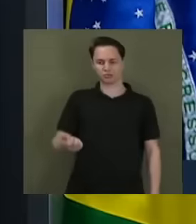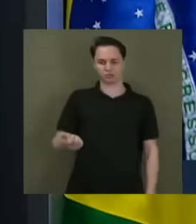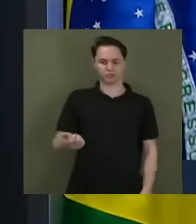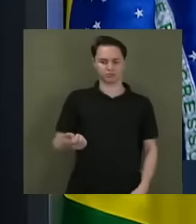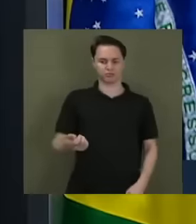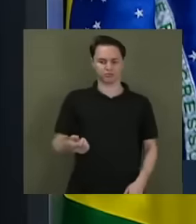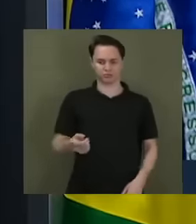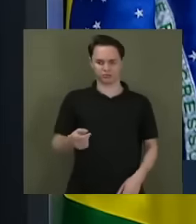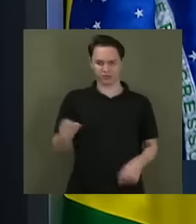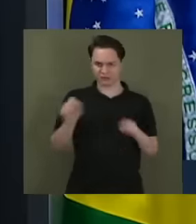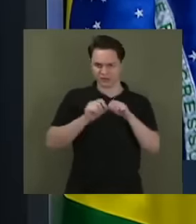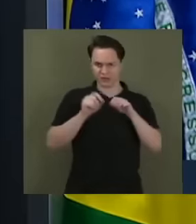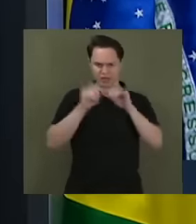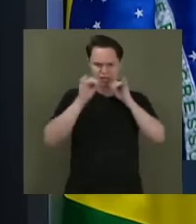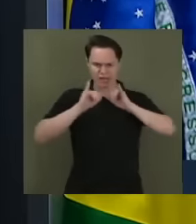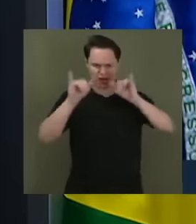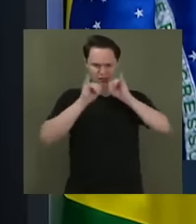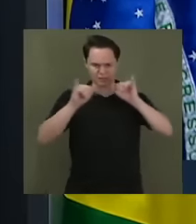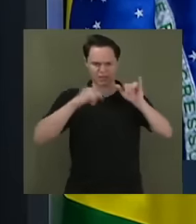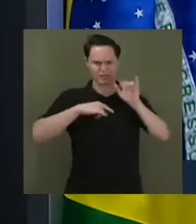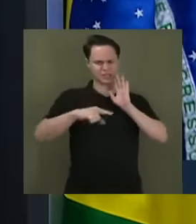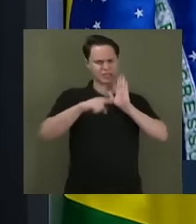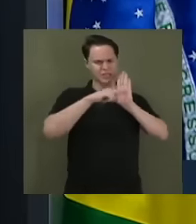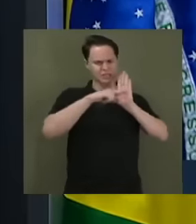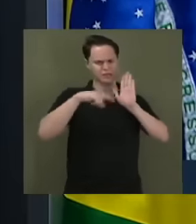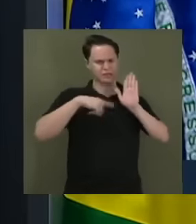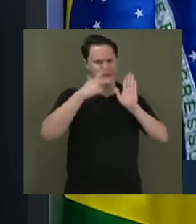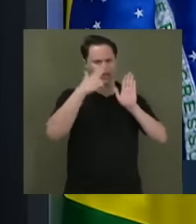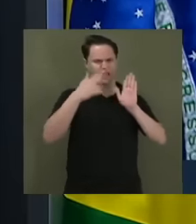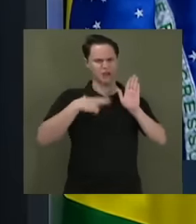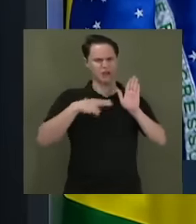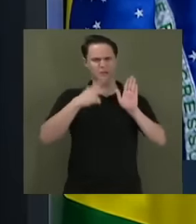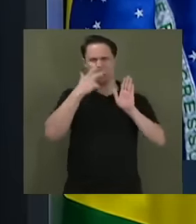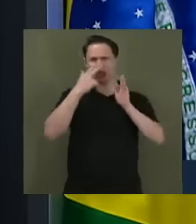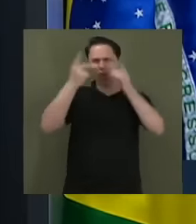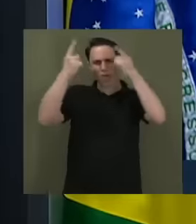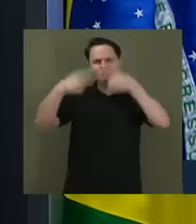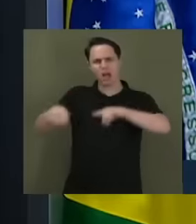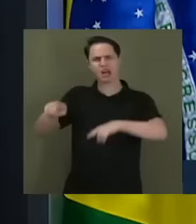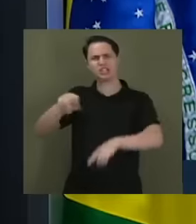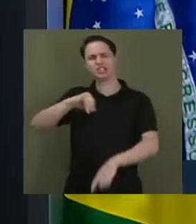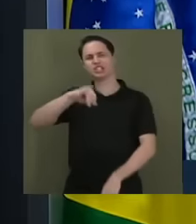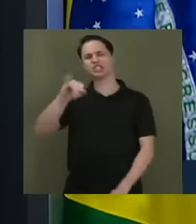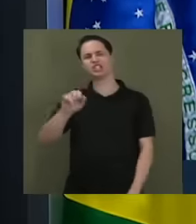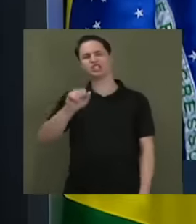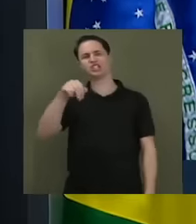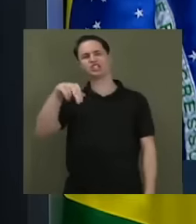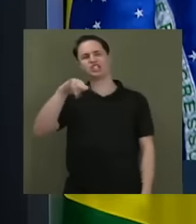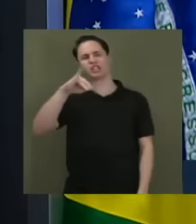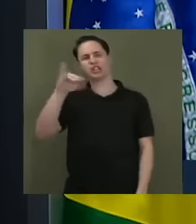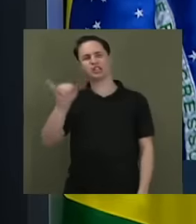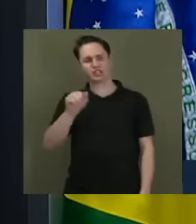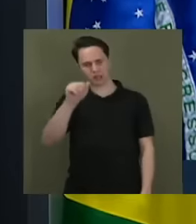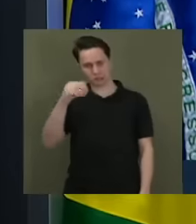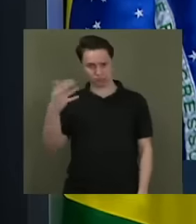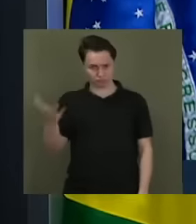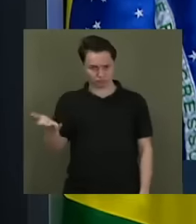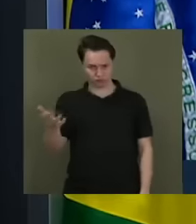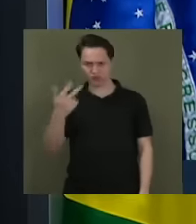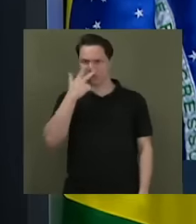uma campanha negativa descarada ao ofender a janja outra frase do ministro Morais uma